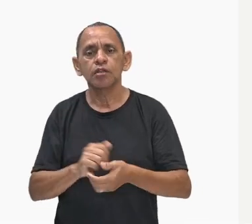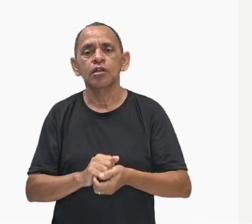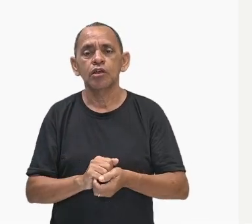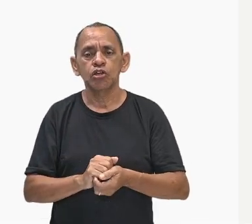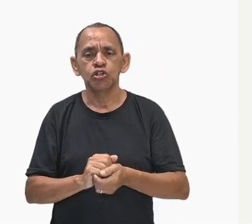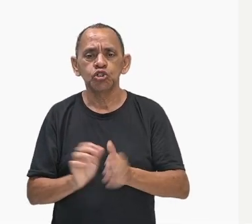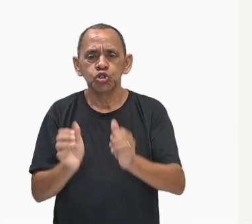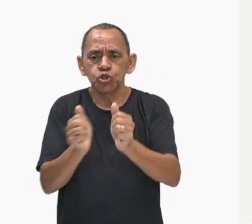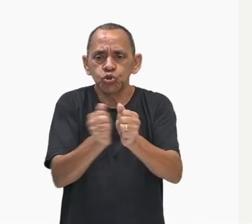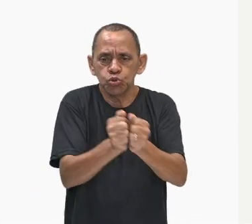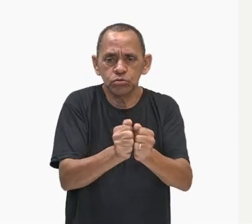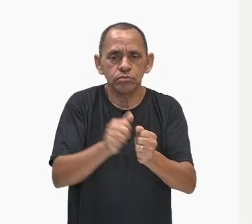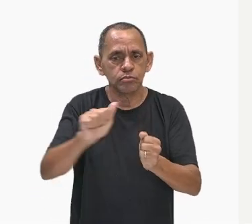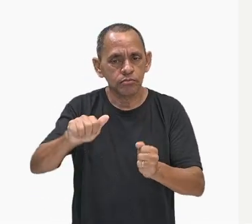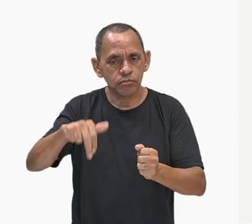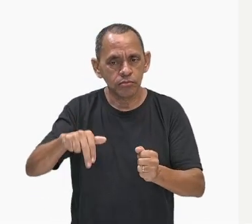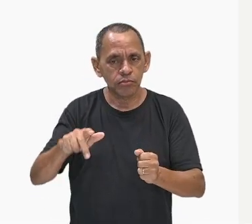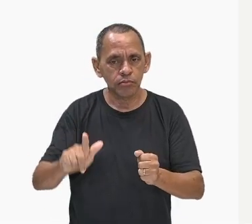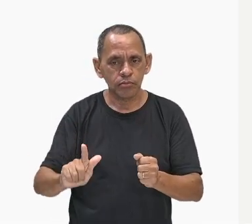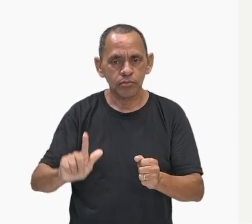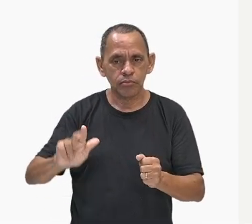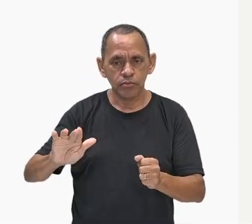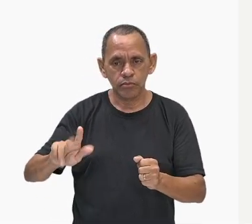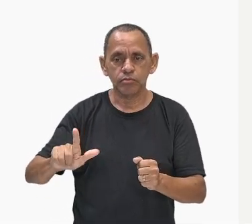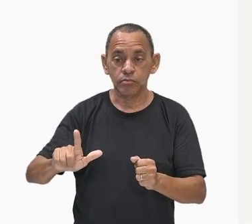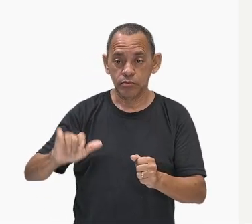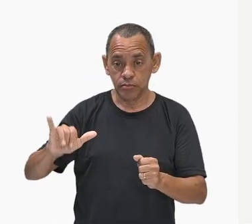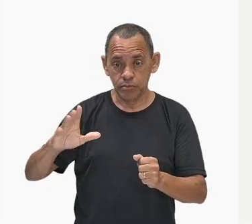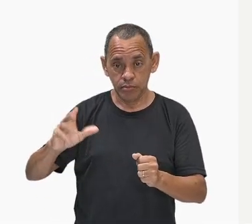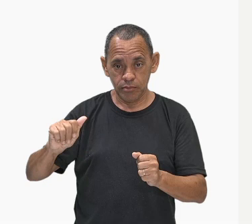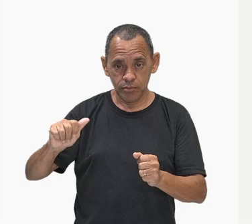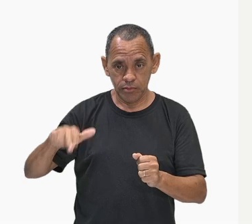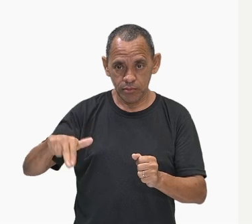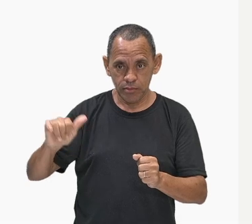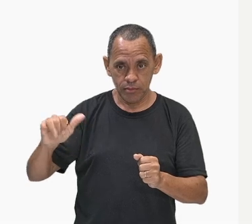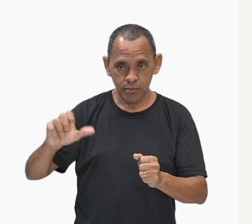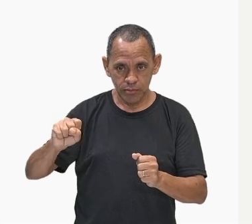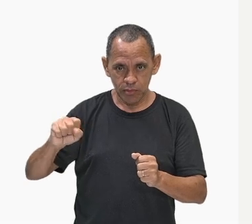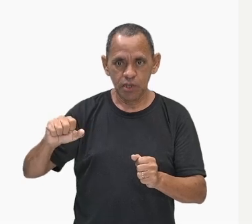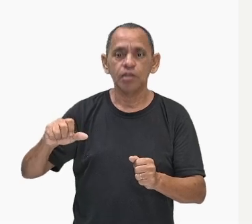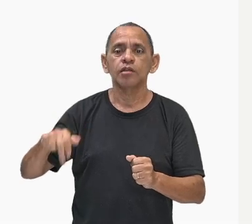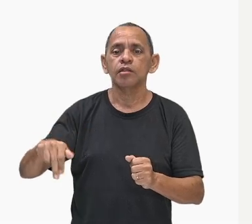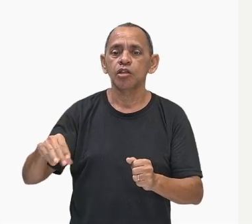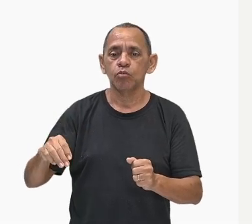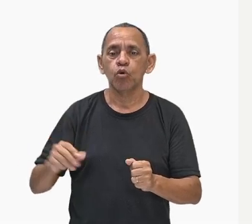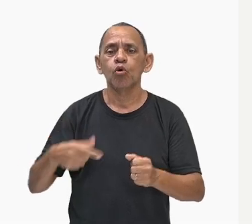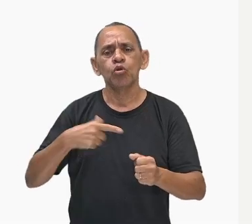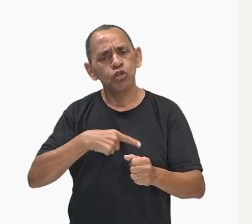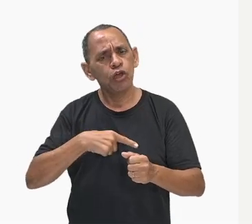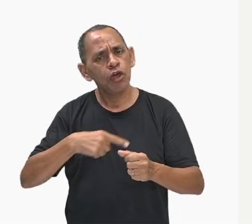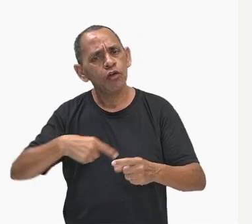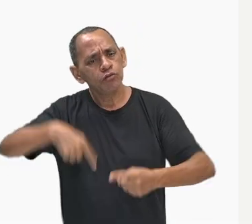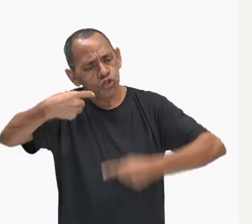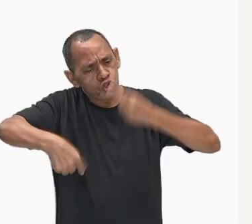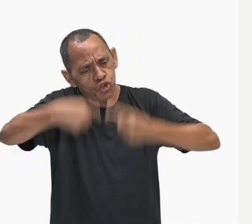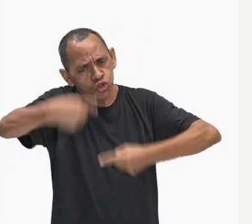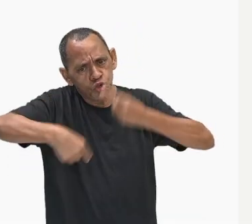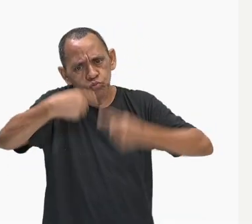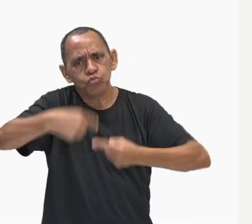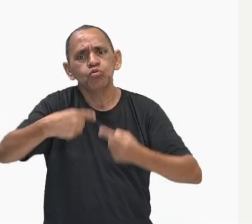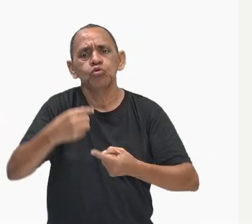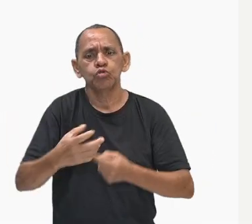catolicismo. Vamos lá, gente. Durante o reinado de Carlos I, houve uma disputa acirrada pelo poder entre o rei e o